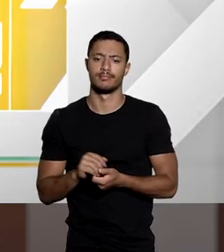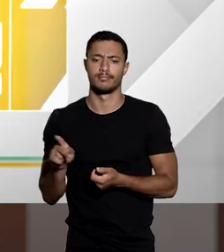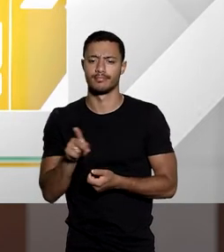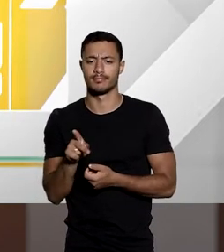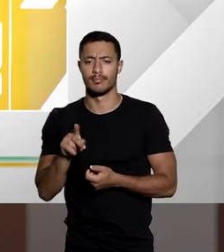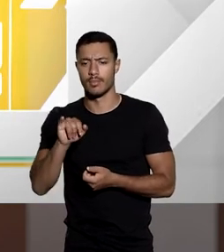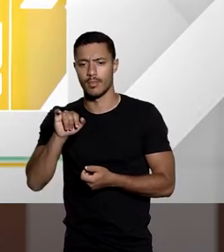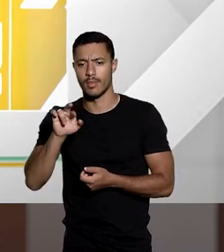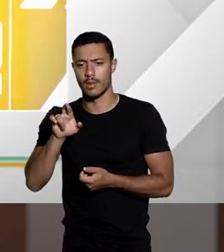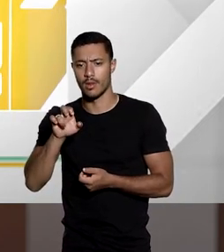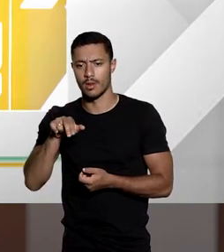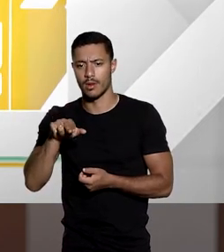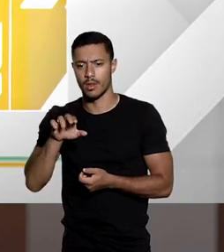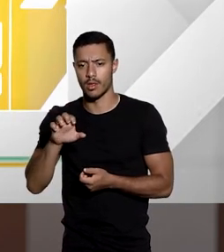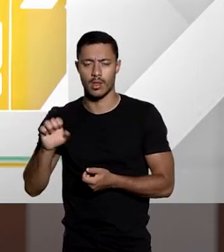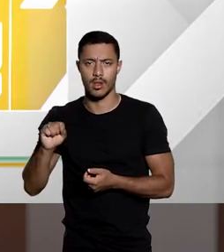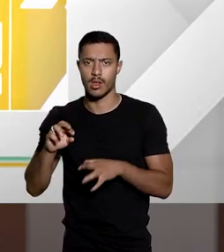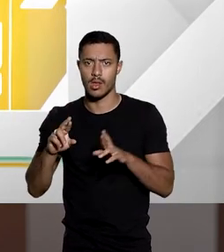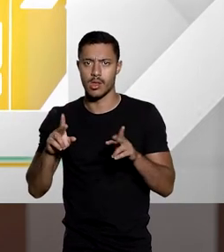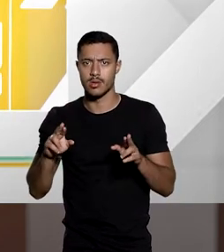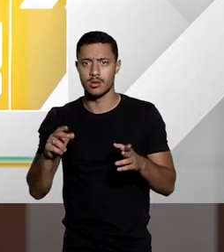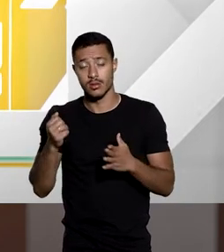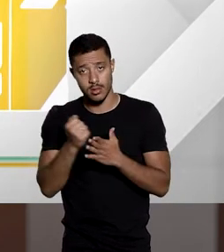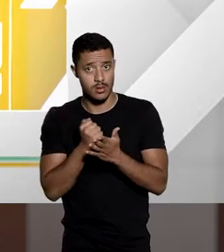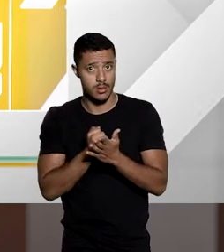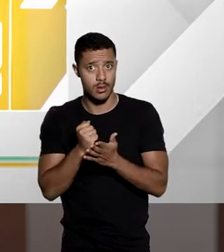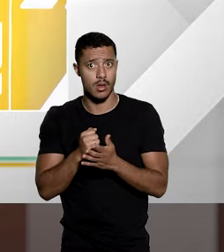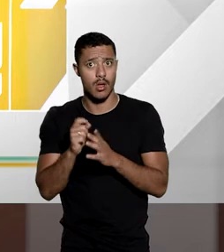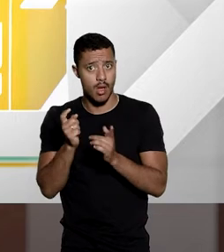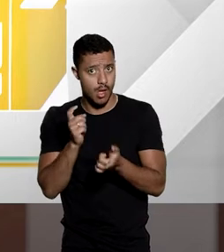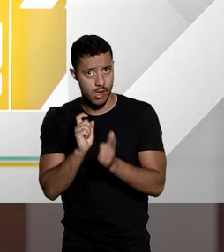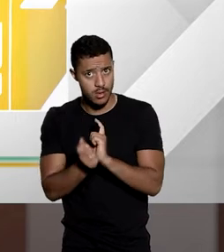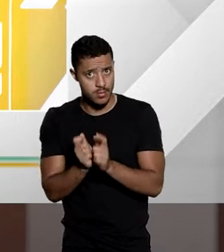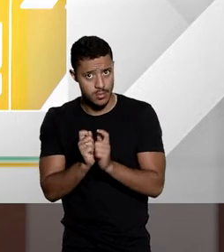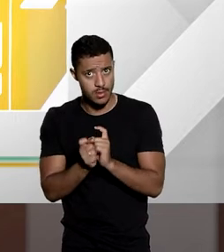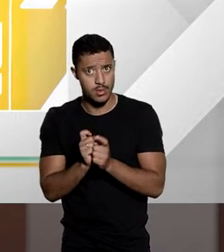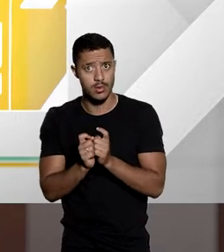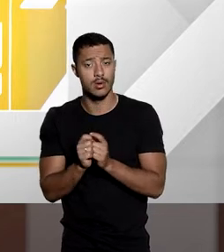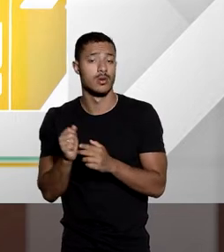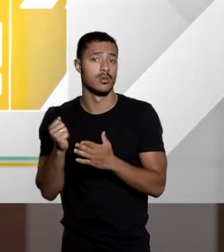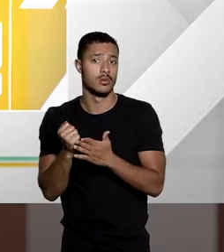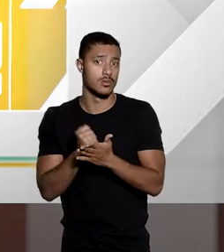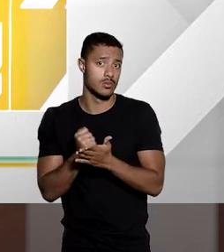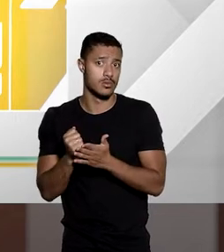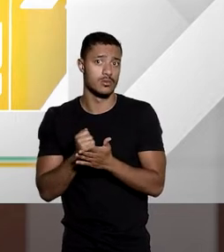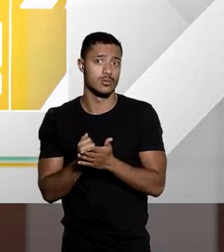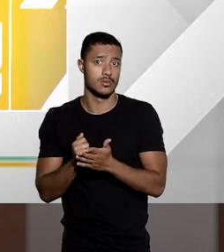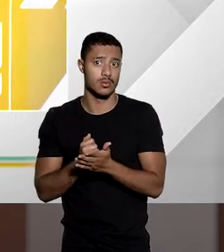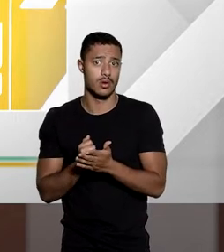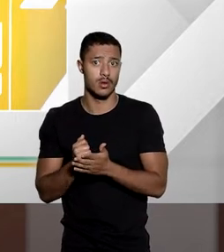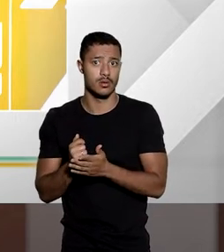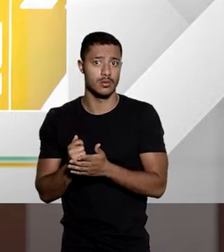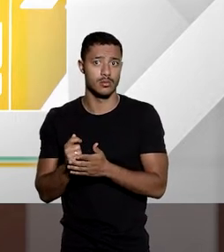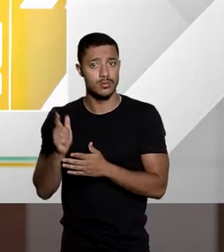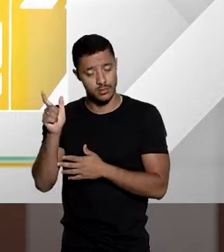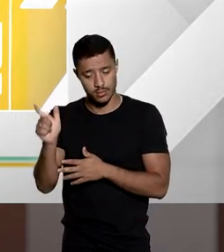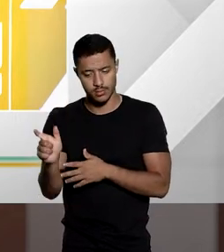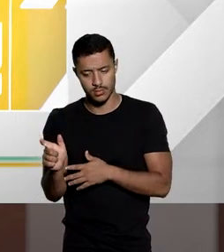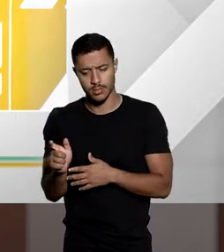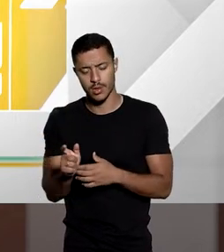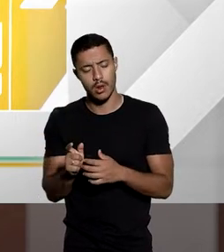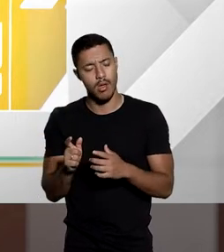Professora Irene, e a diferença entre os contratos administrativos e os contratos da administração?